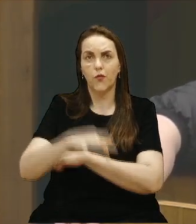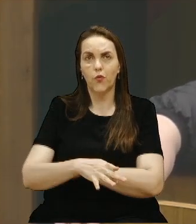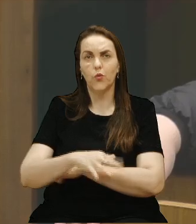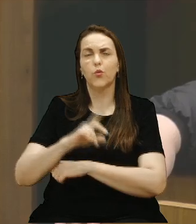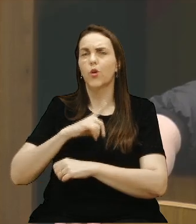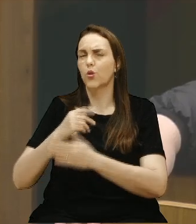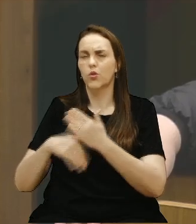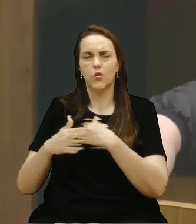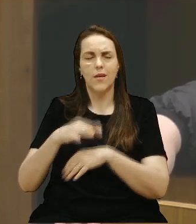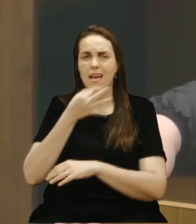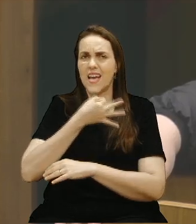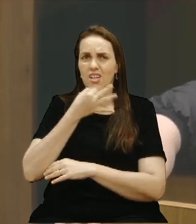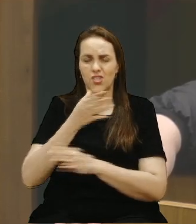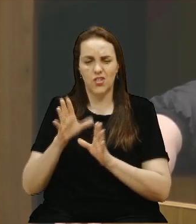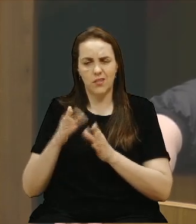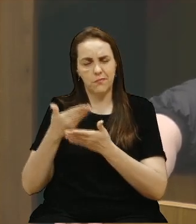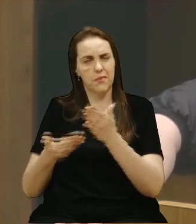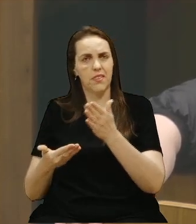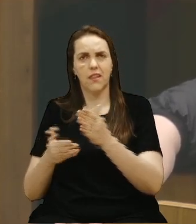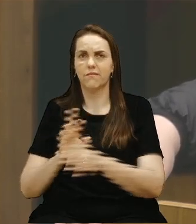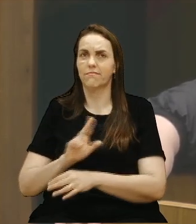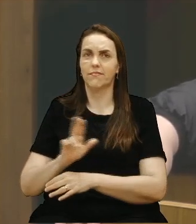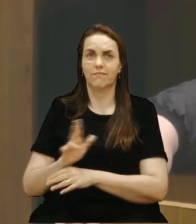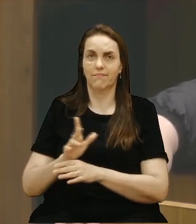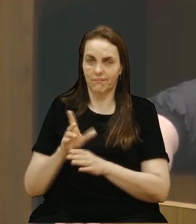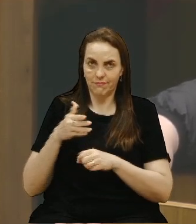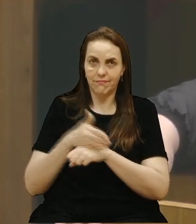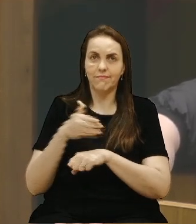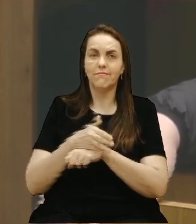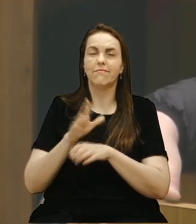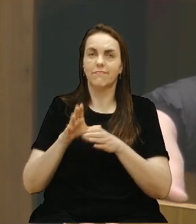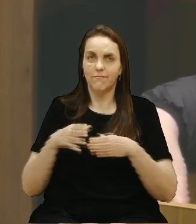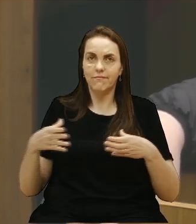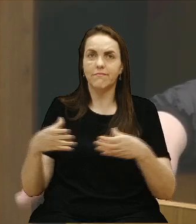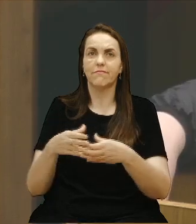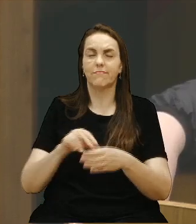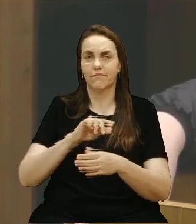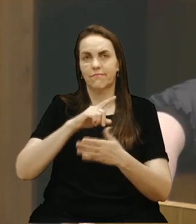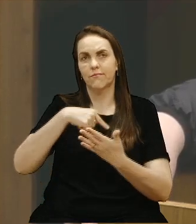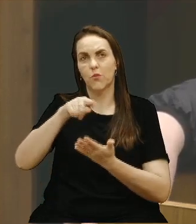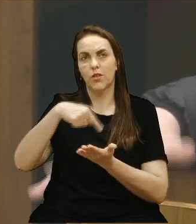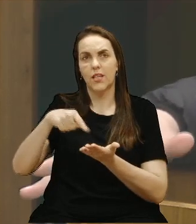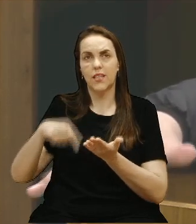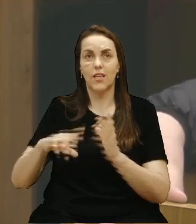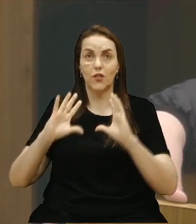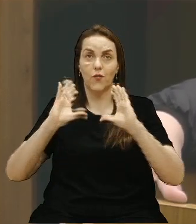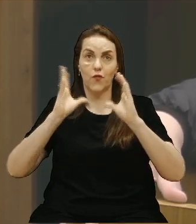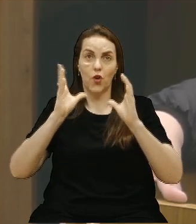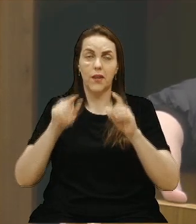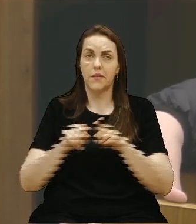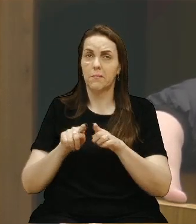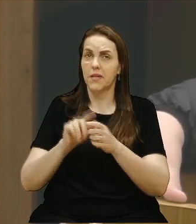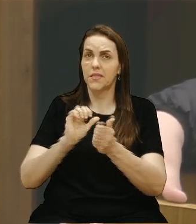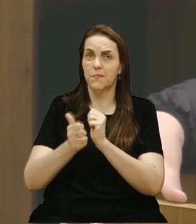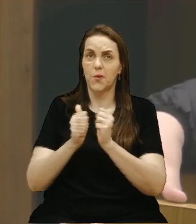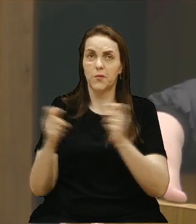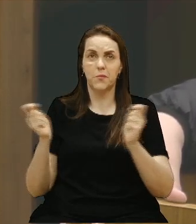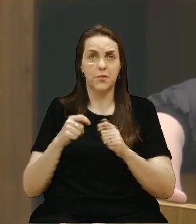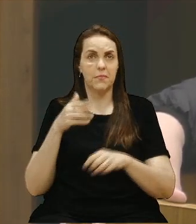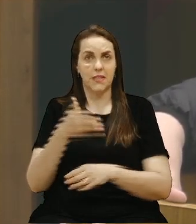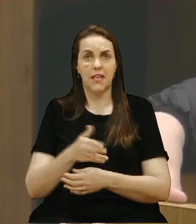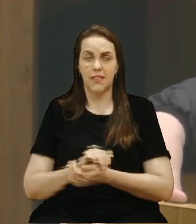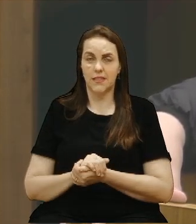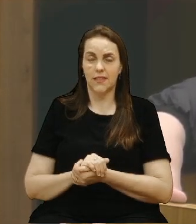Sul não ficará de fora desse circuito, né, estará inserida dentro desse circuito de modalidades do voleibol e outros esportes que podem vir aí. Então, fica